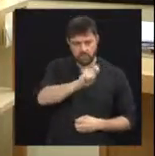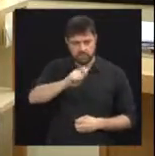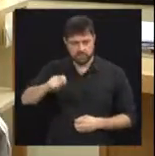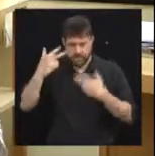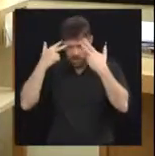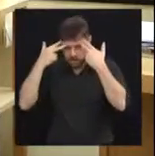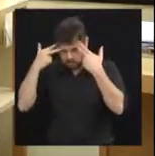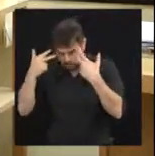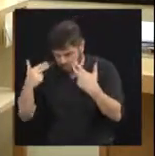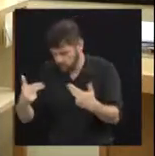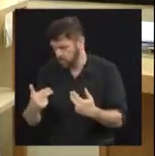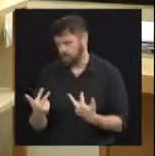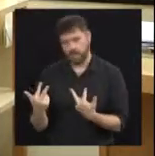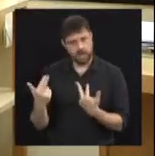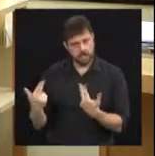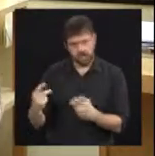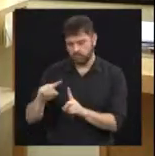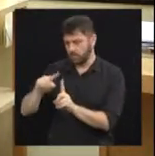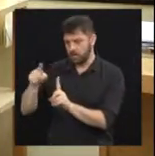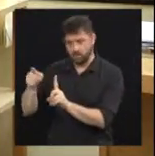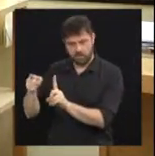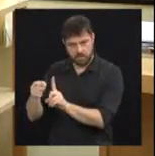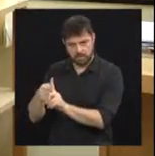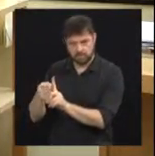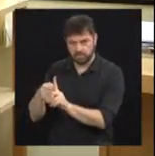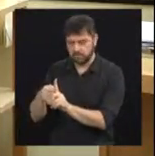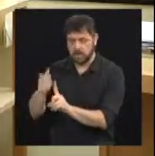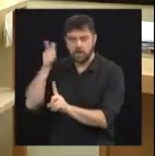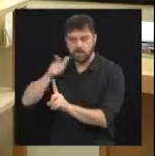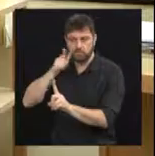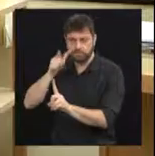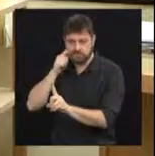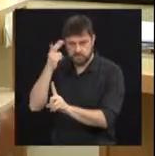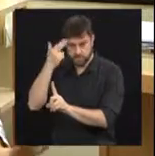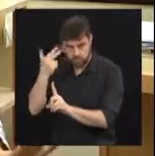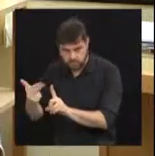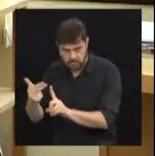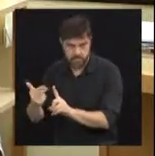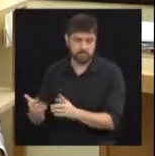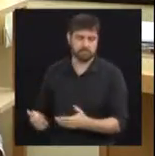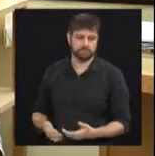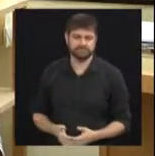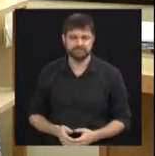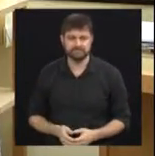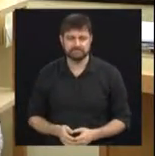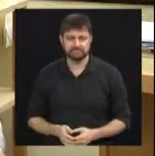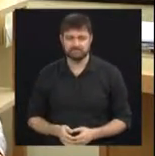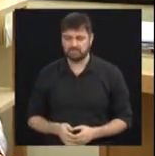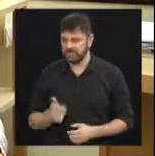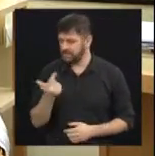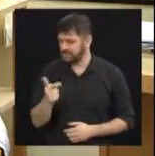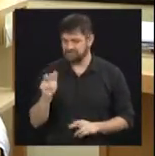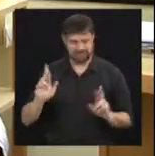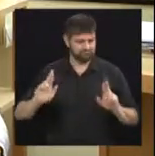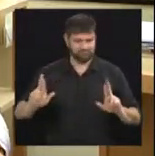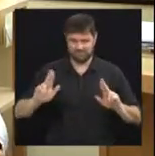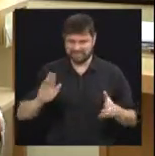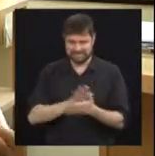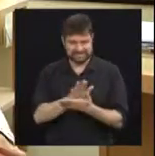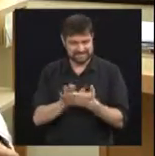naturalmente, como aconteceria caso a gestação tivesse acontecido espontaneamente em casa. Não há